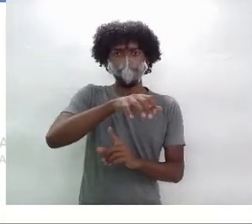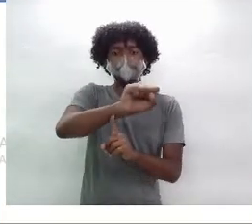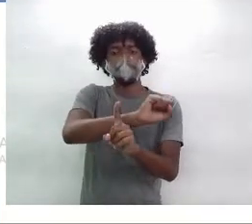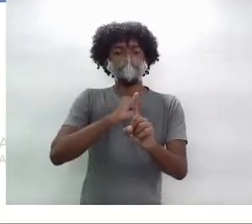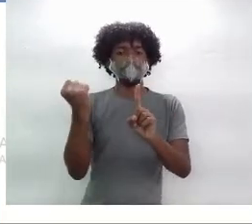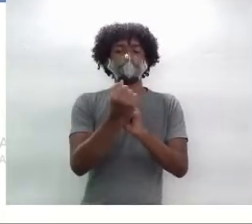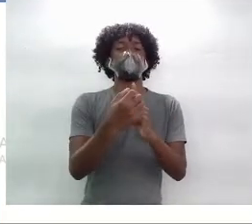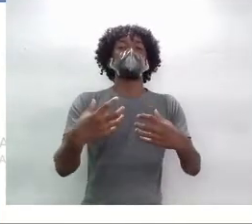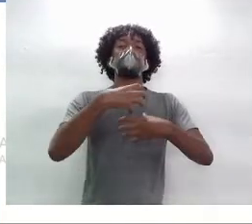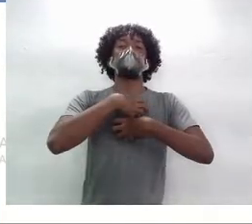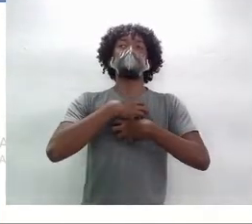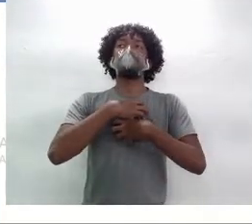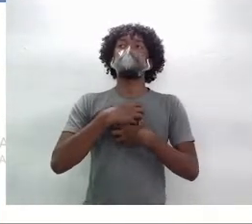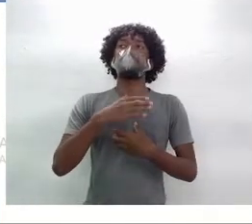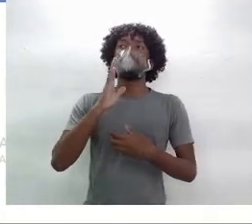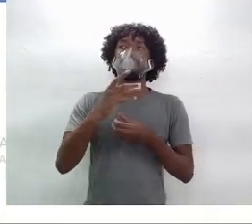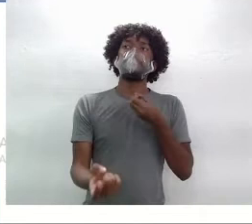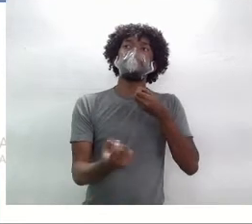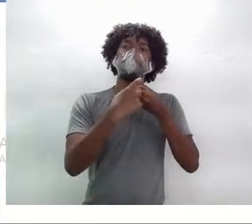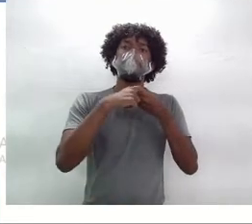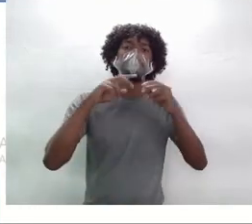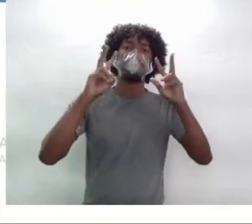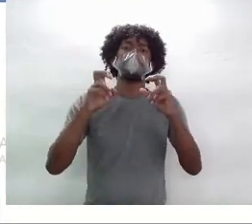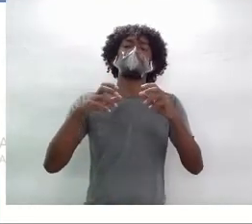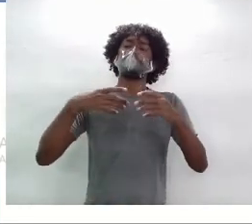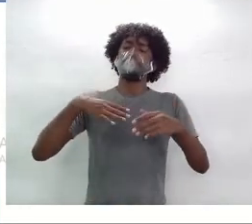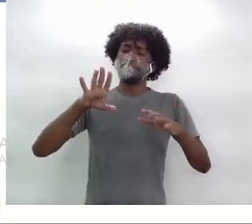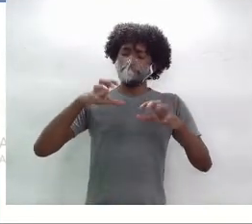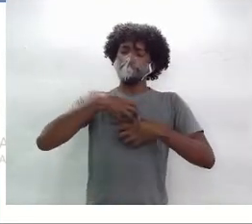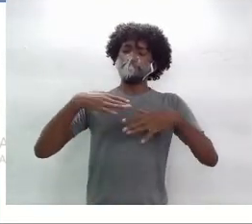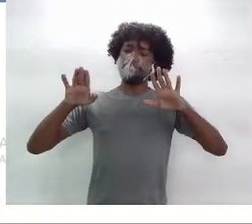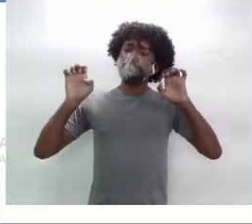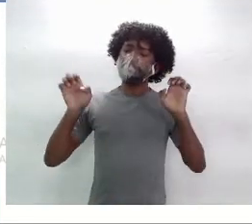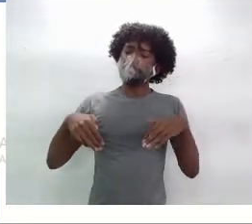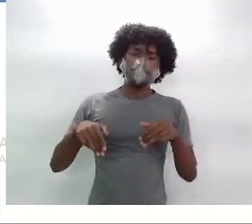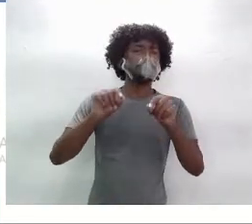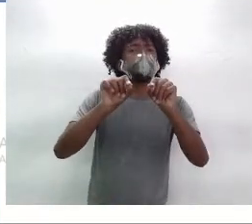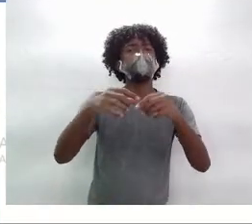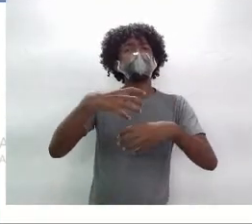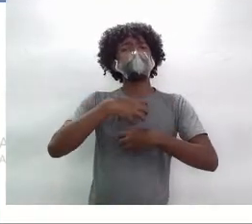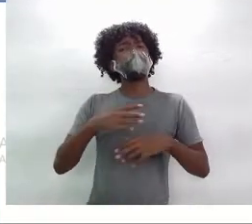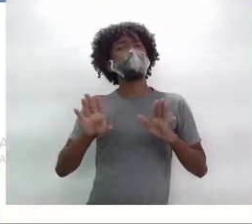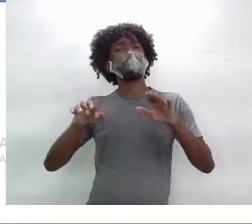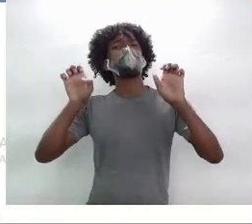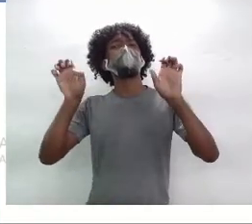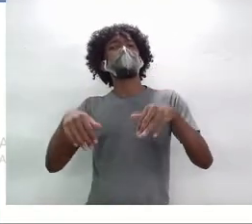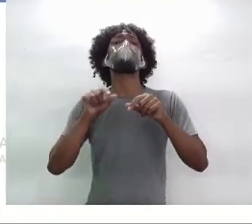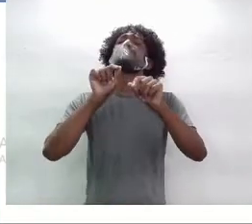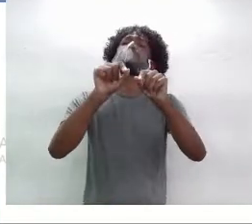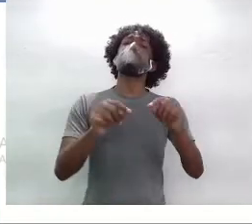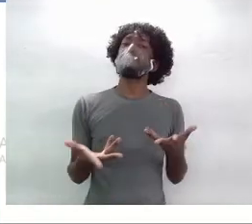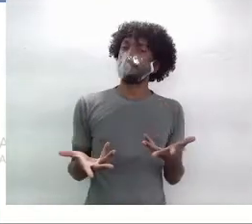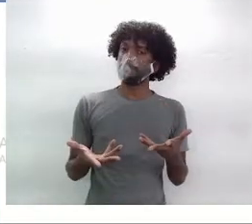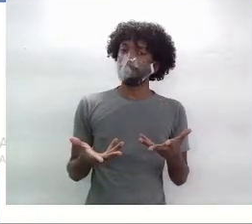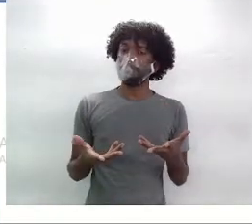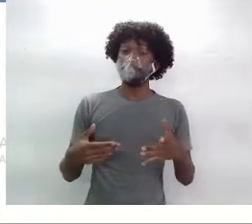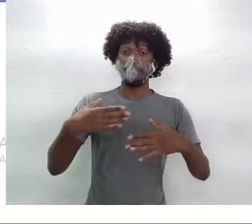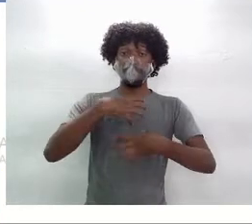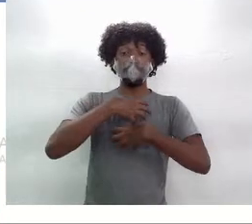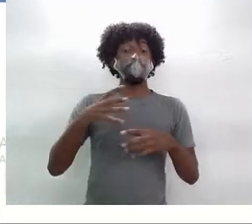relacionado, eu volto aí essa questão do bem-estar. Vejam aí, bem-estar. Então nós vimos que esse bem-estar